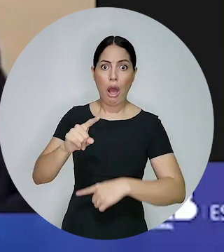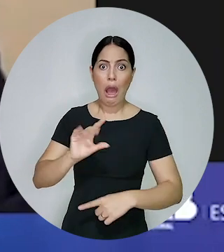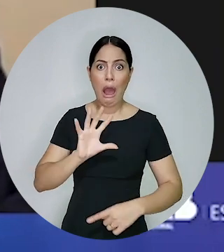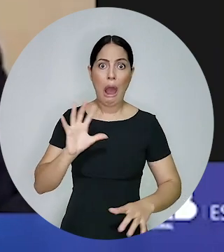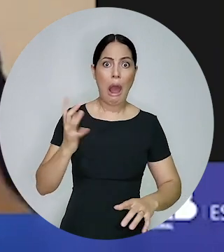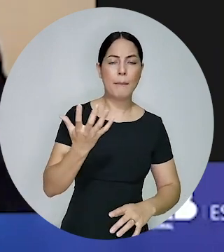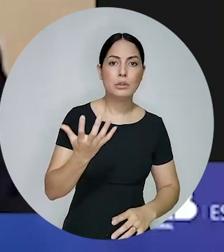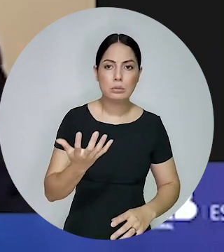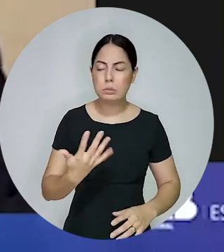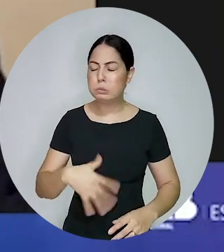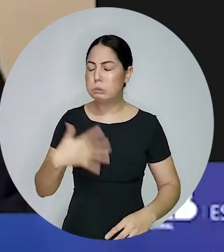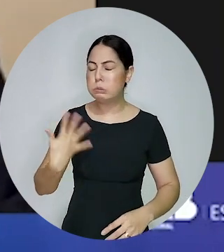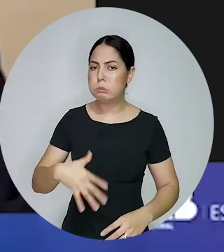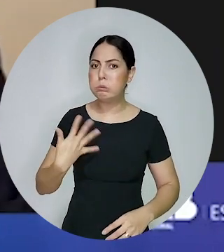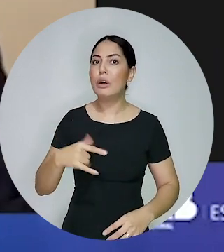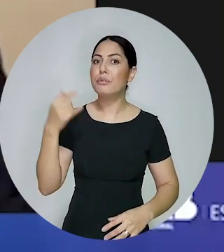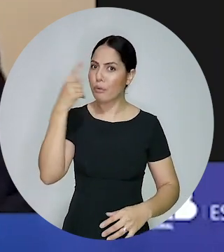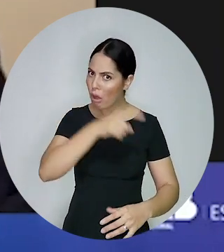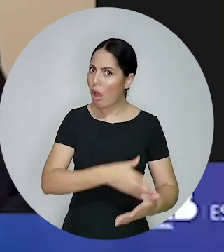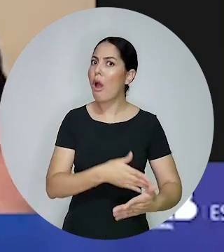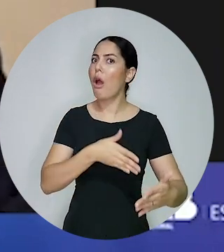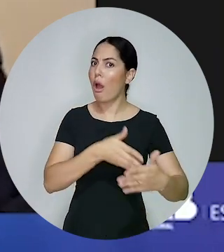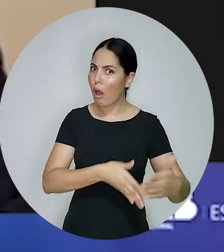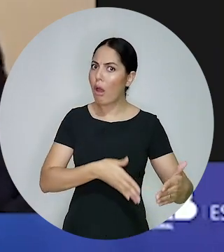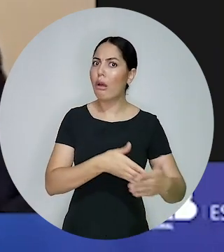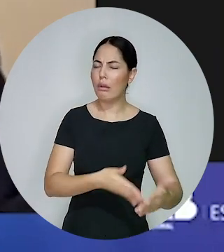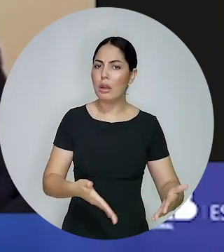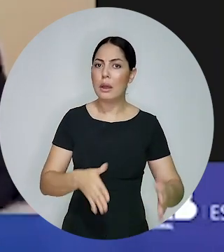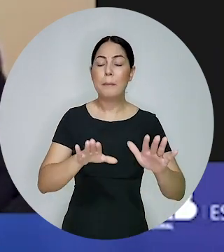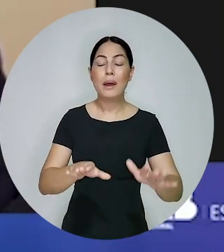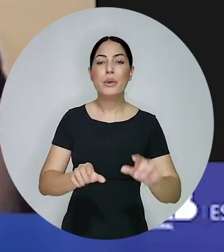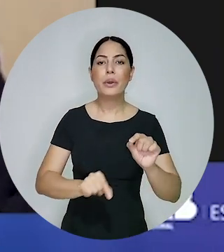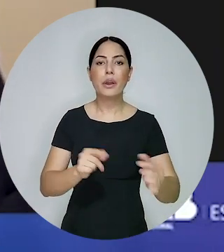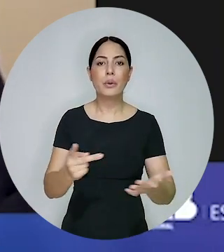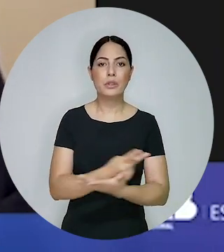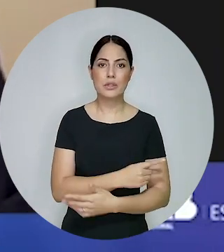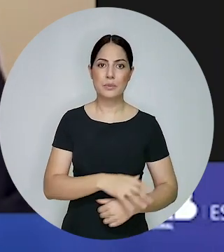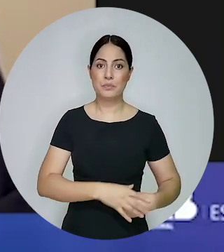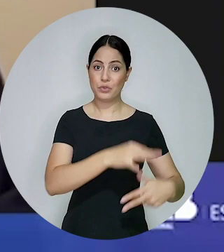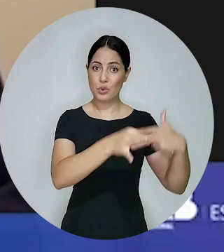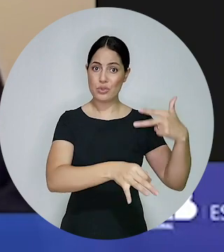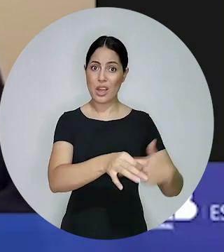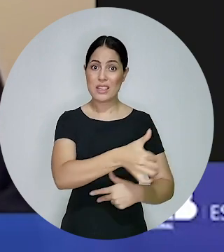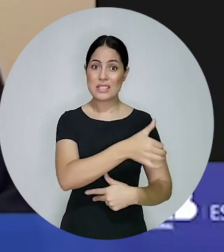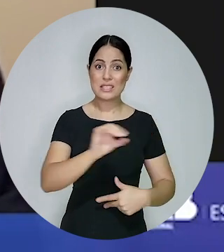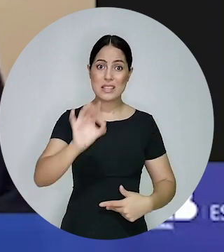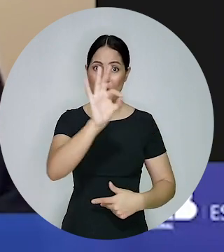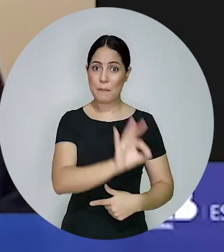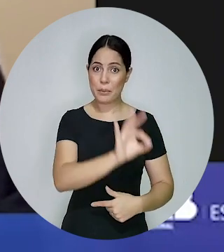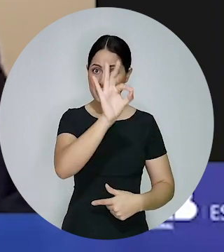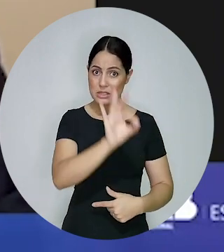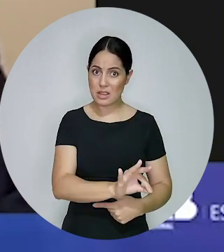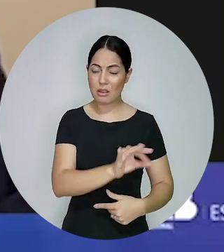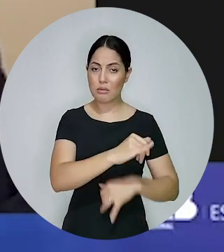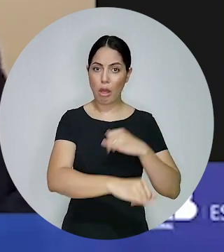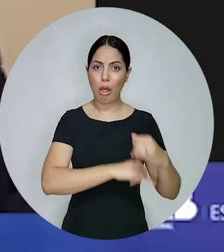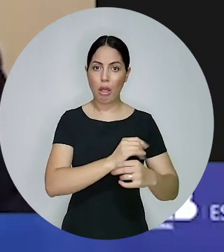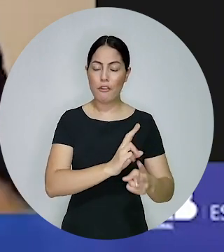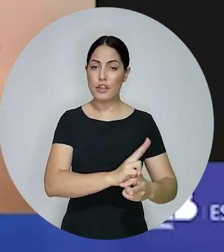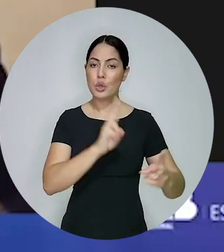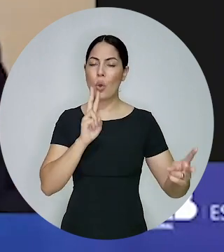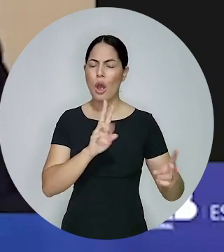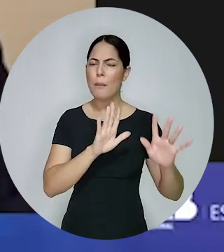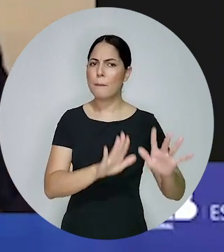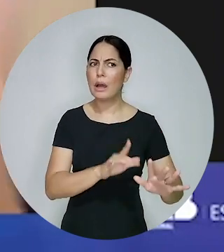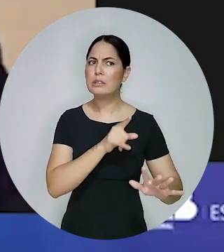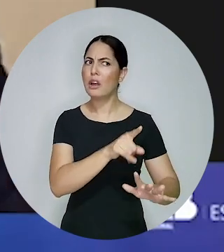nós realmente lidarmos com essa transformação. O judiciário auxiliou muito com a resolução do CNJ, que criou o juízo 100% digital. Claro